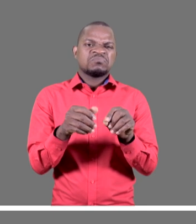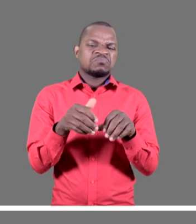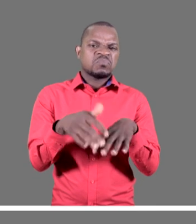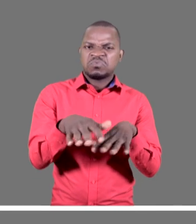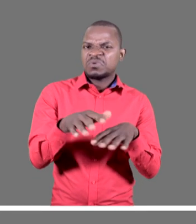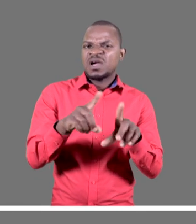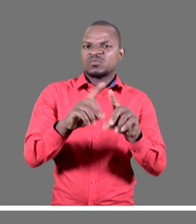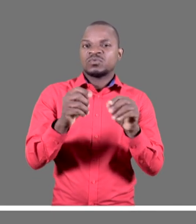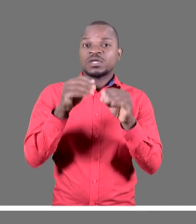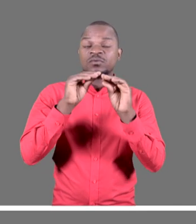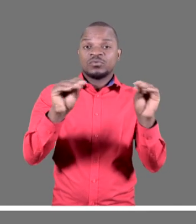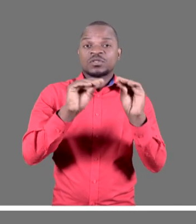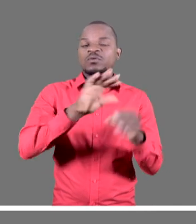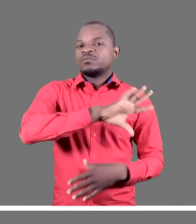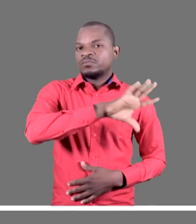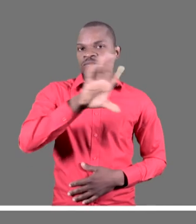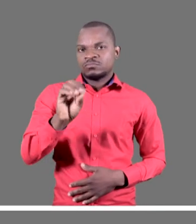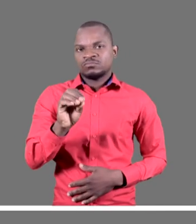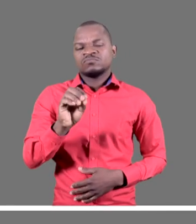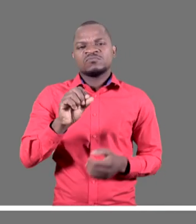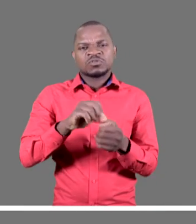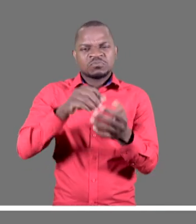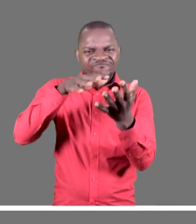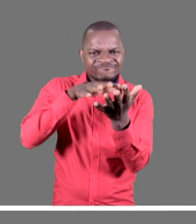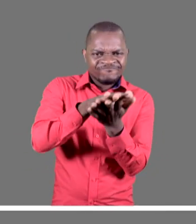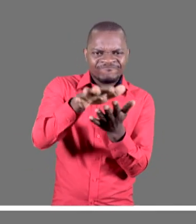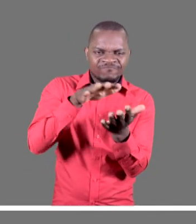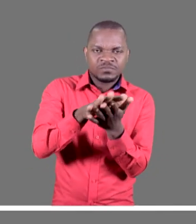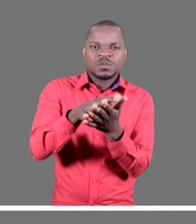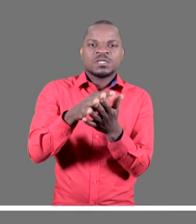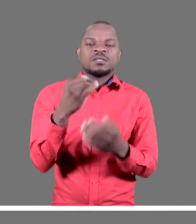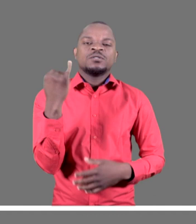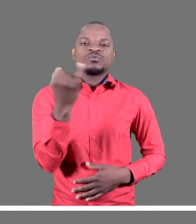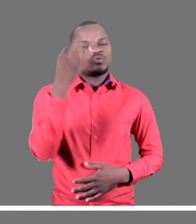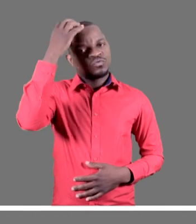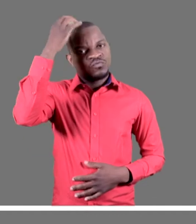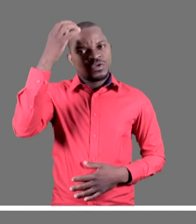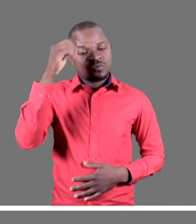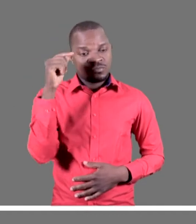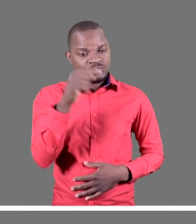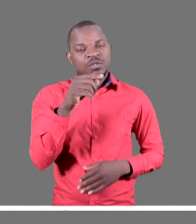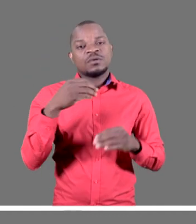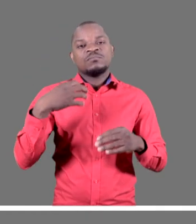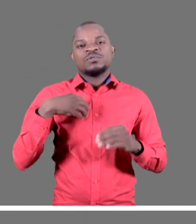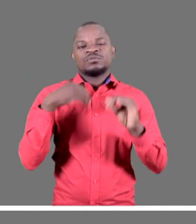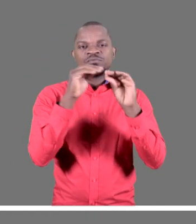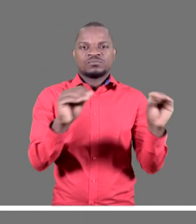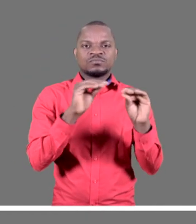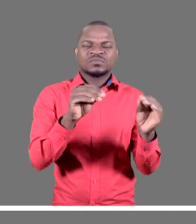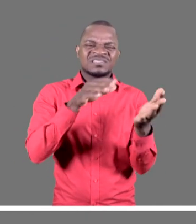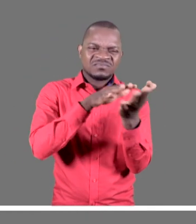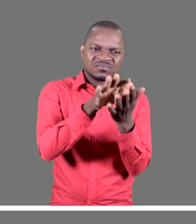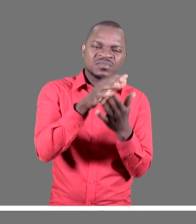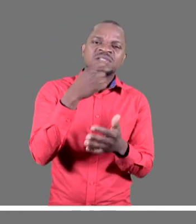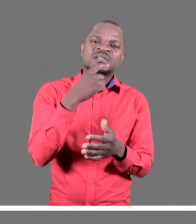sensibilizar as instituições do governo, em particular o Ministério da Educação, de que o acesso à educação é